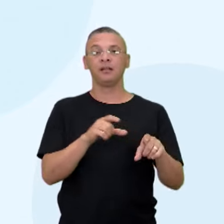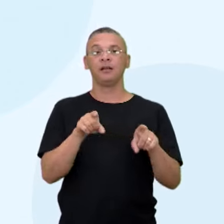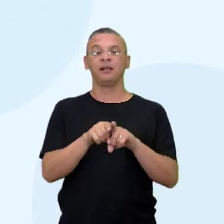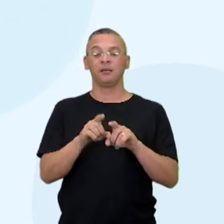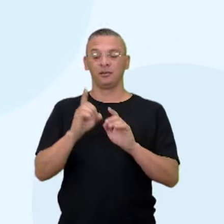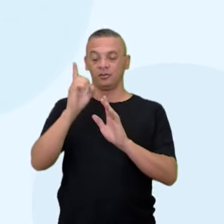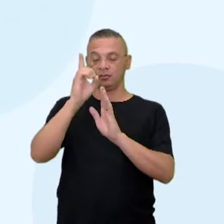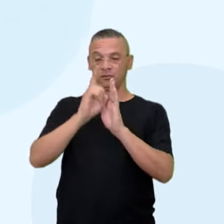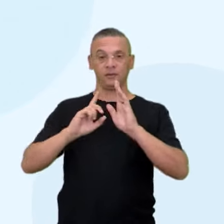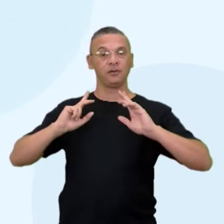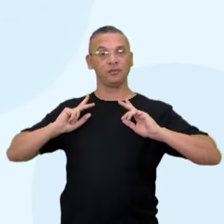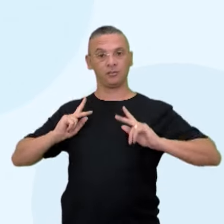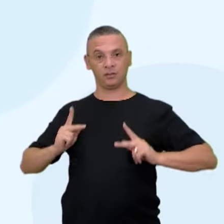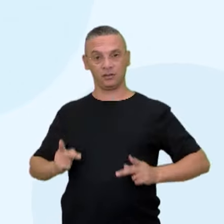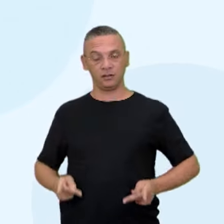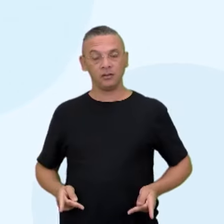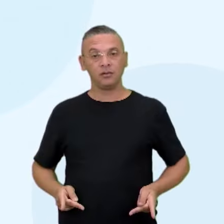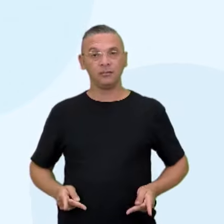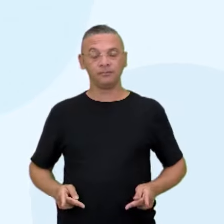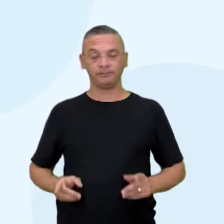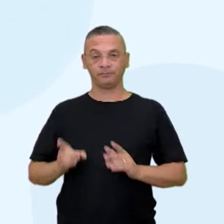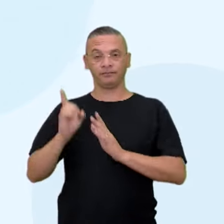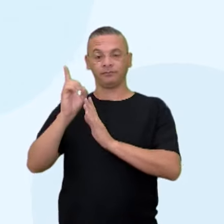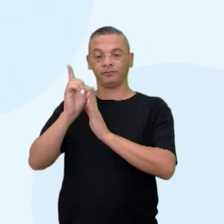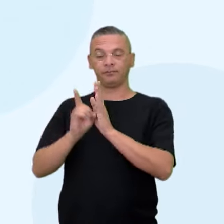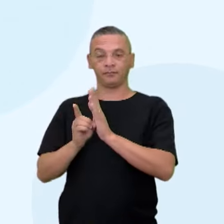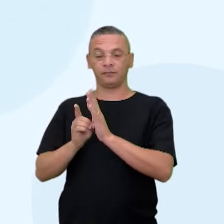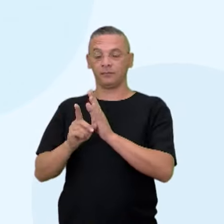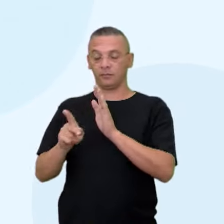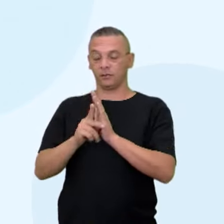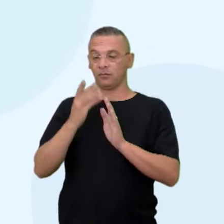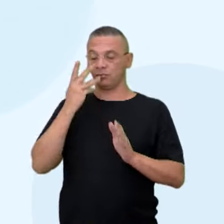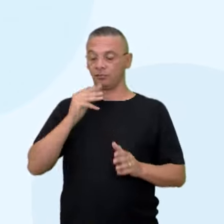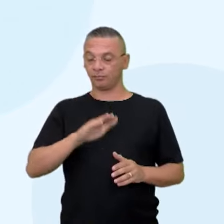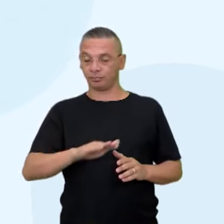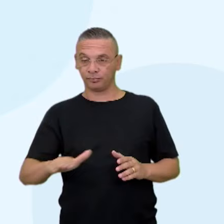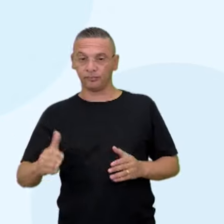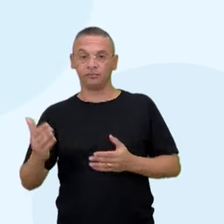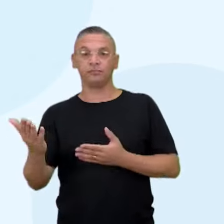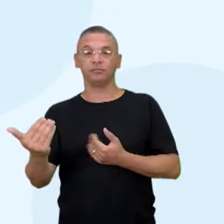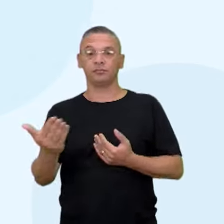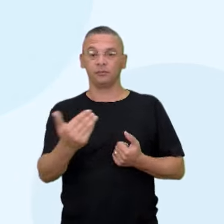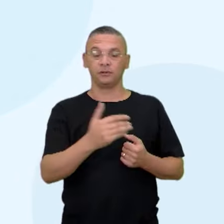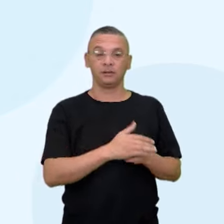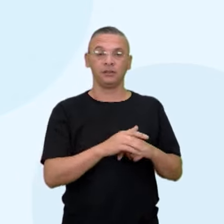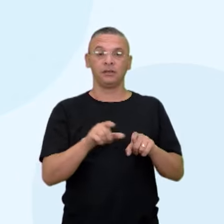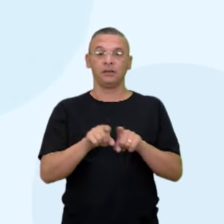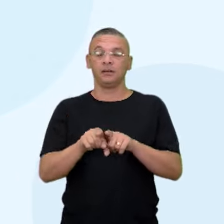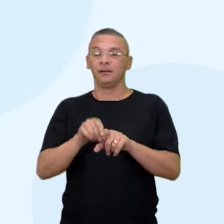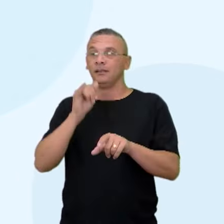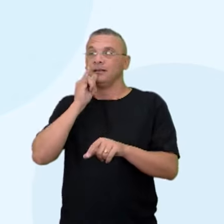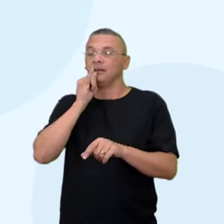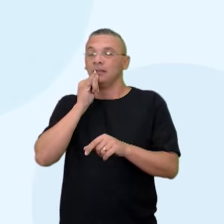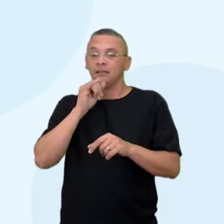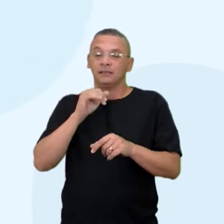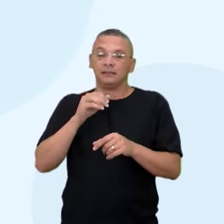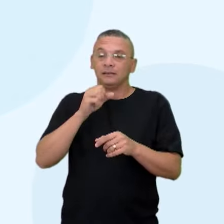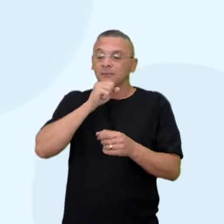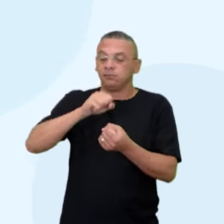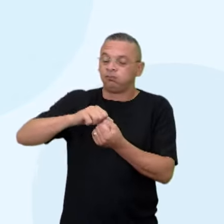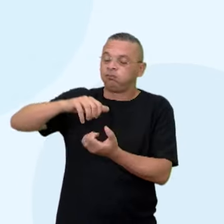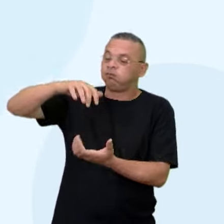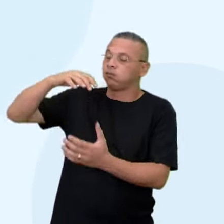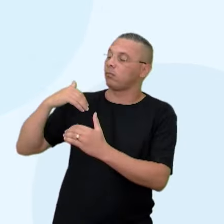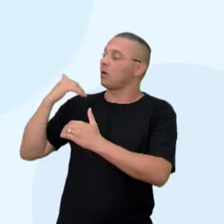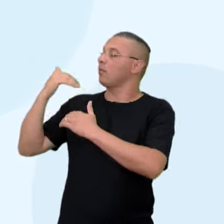direitos humanos, direitos da criança e do adolescente, processo de envelhecimento, respeito e